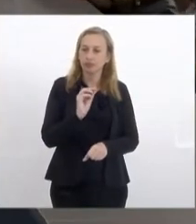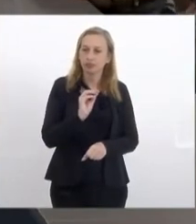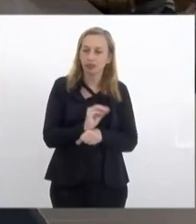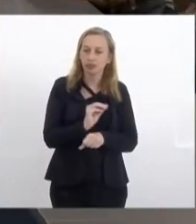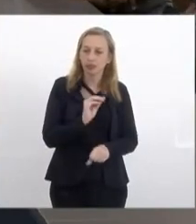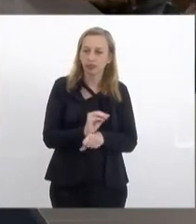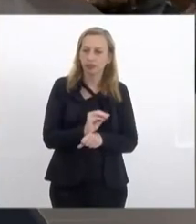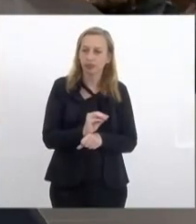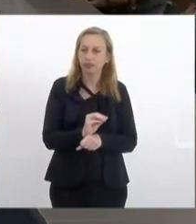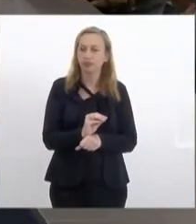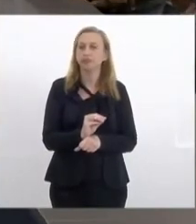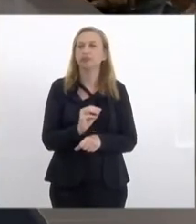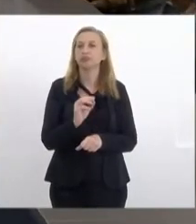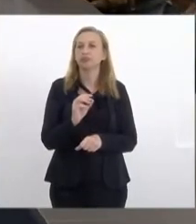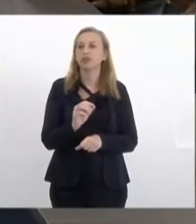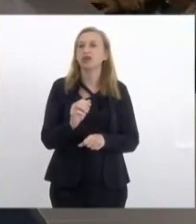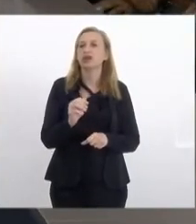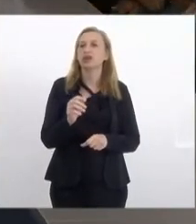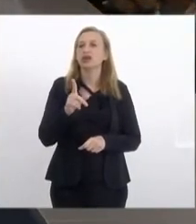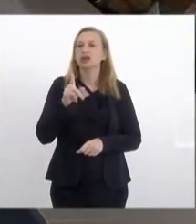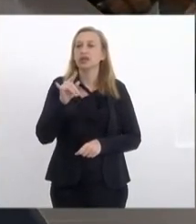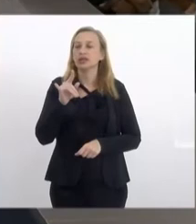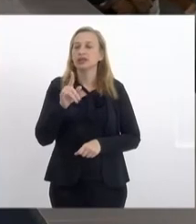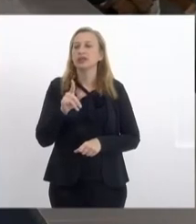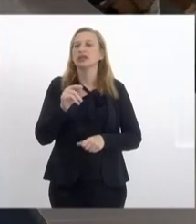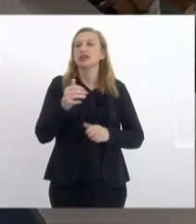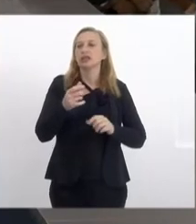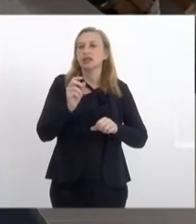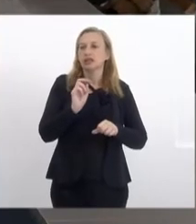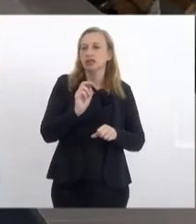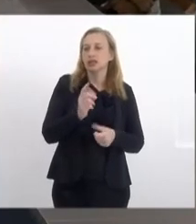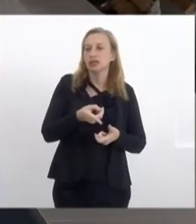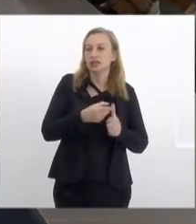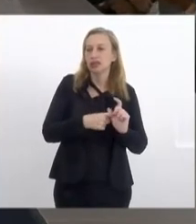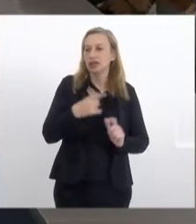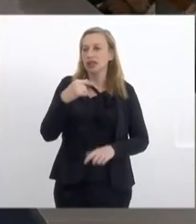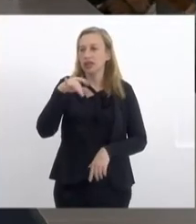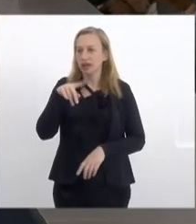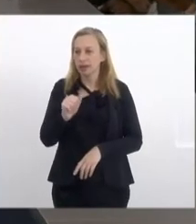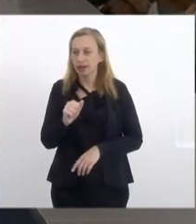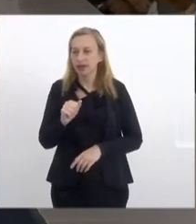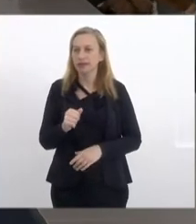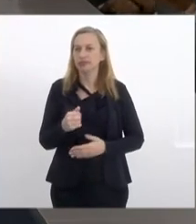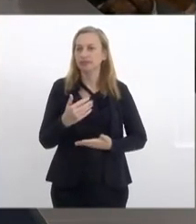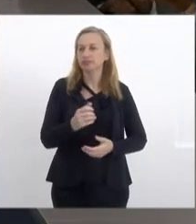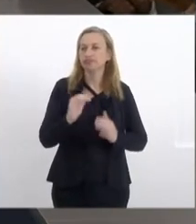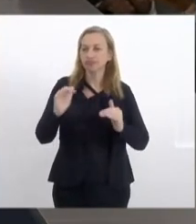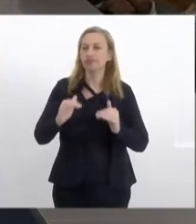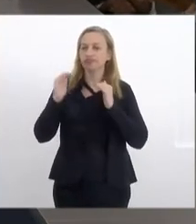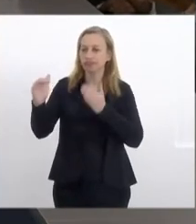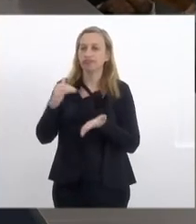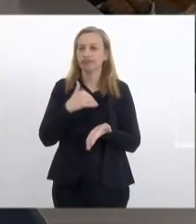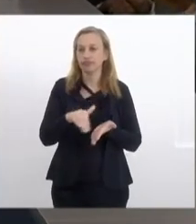Marcos Moura. Muito bom dia e obrigado por aceitar o nosso convite. Subsecretário.